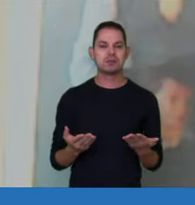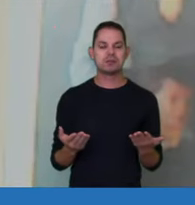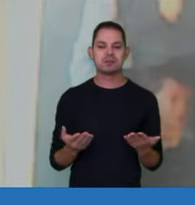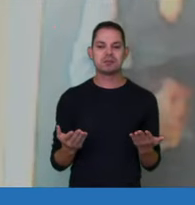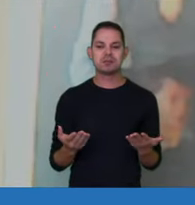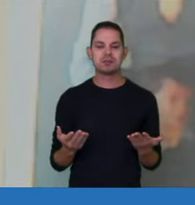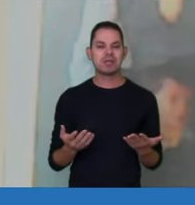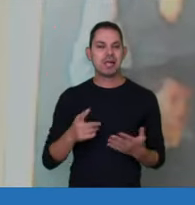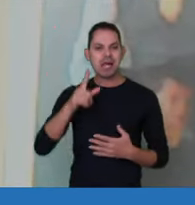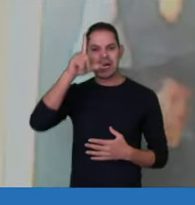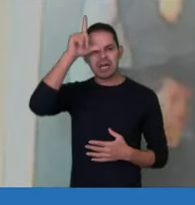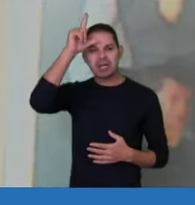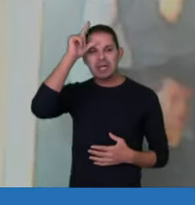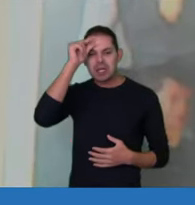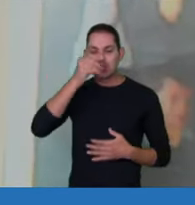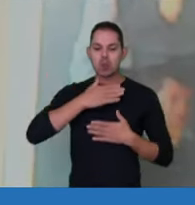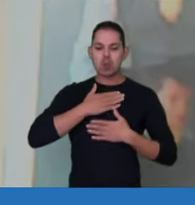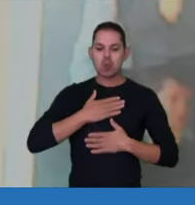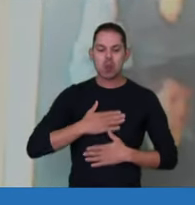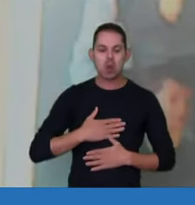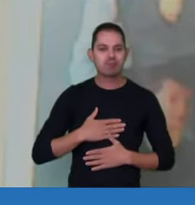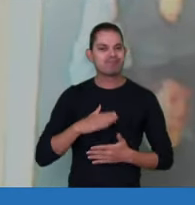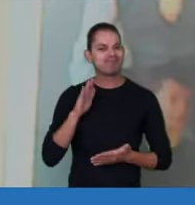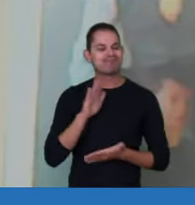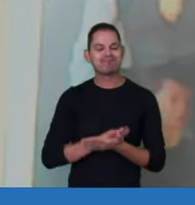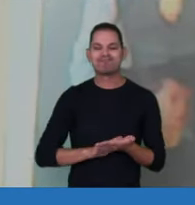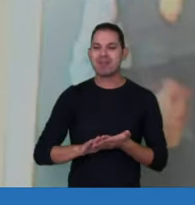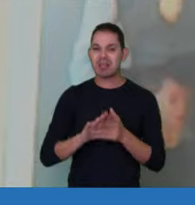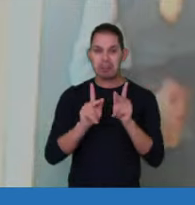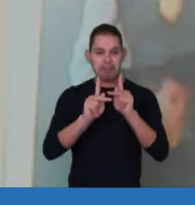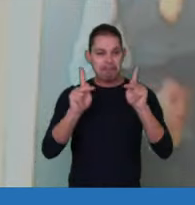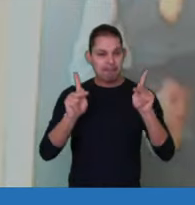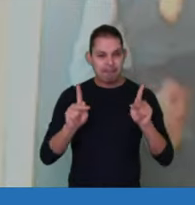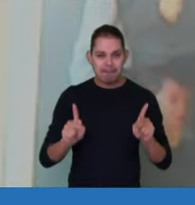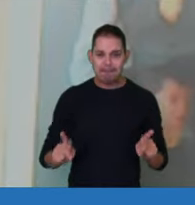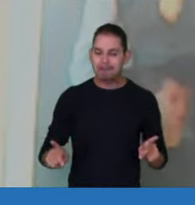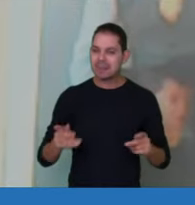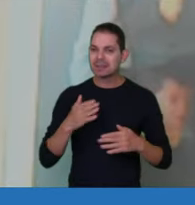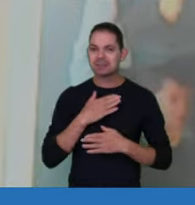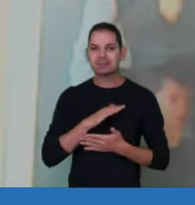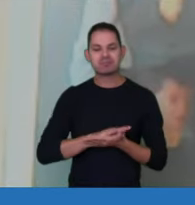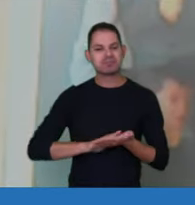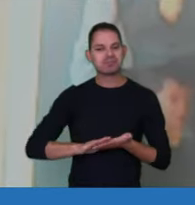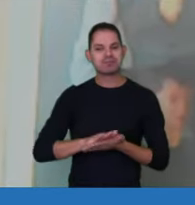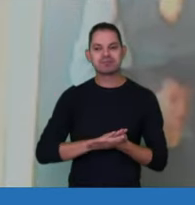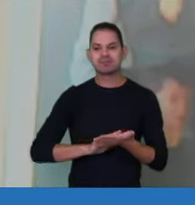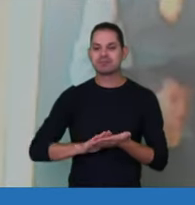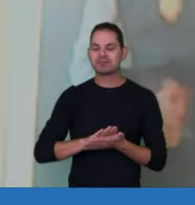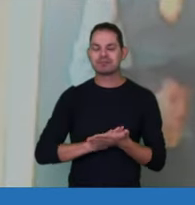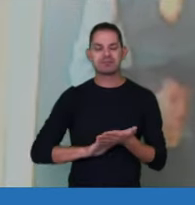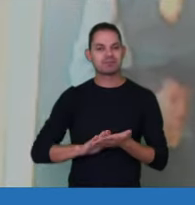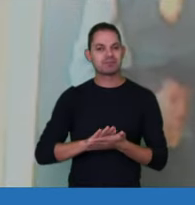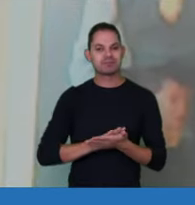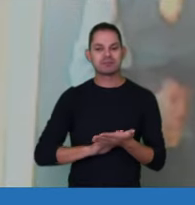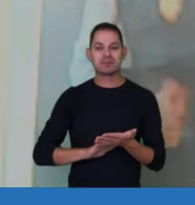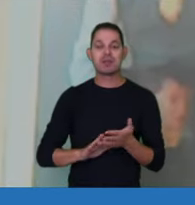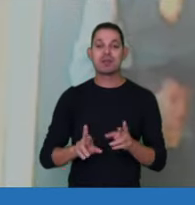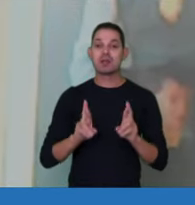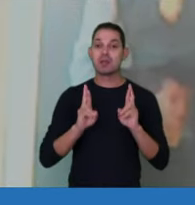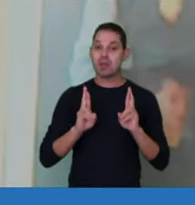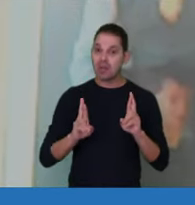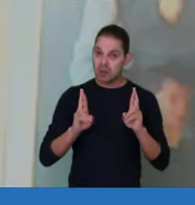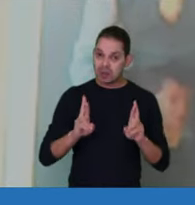nenhum alívio. Não sinto nenhum alívio, nenhuma paz que foi trazida tendo as respostas. Eu espero muito